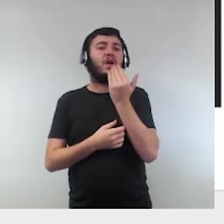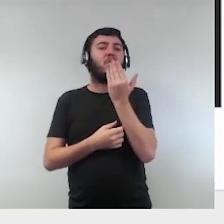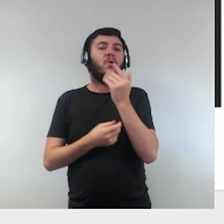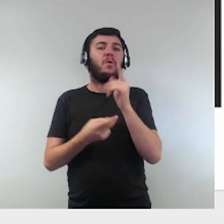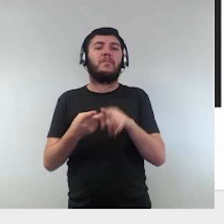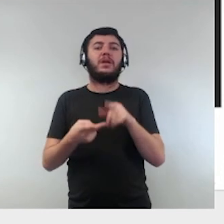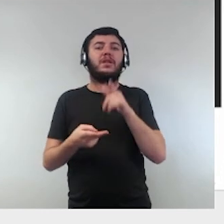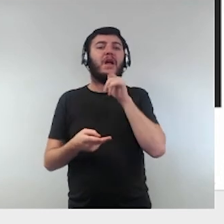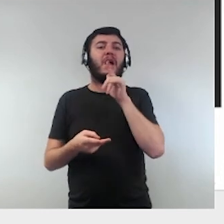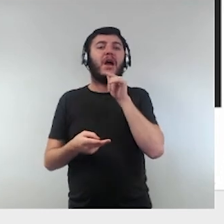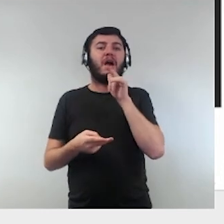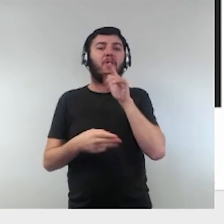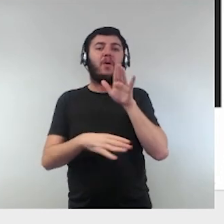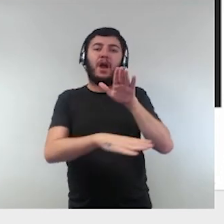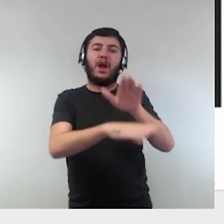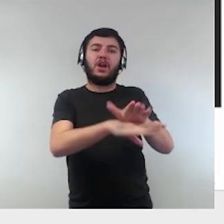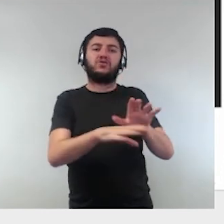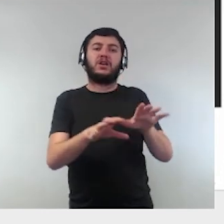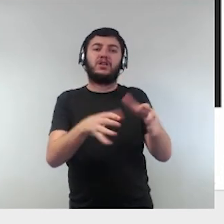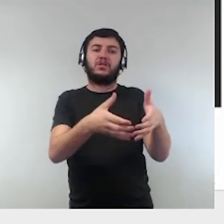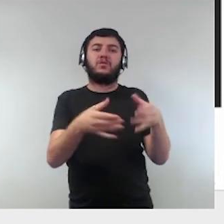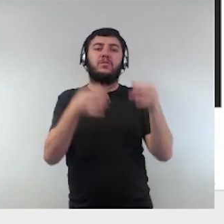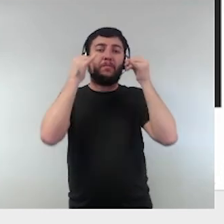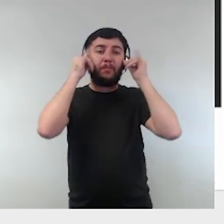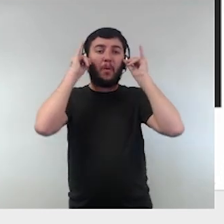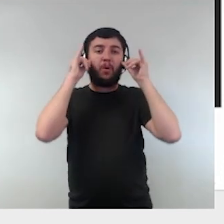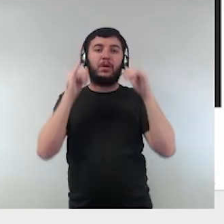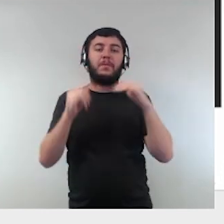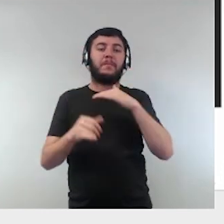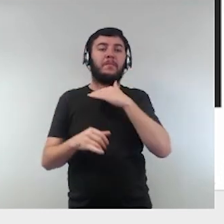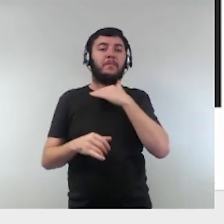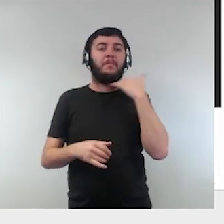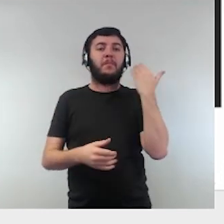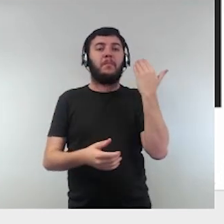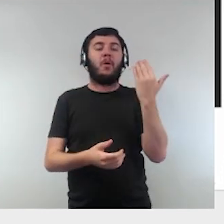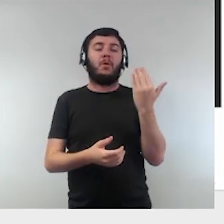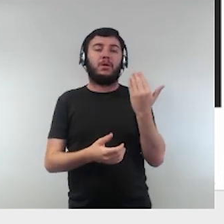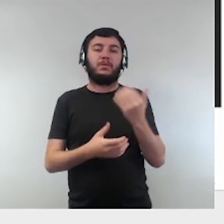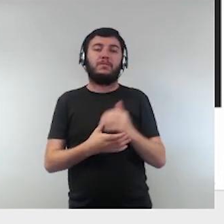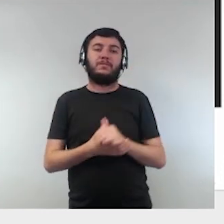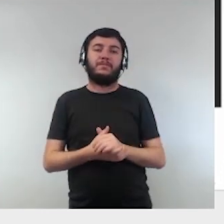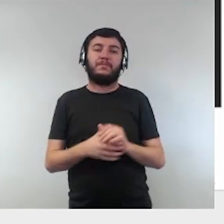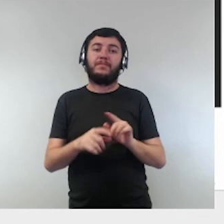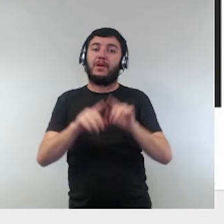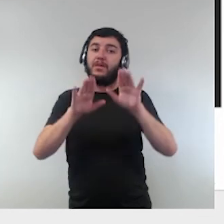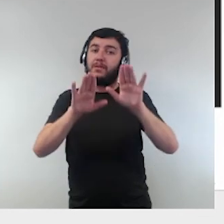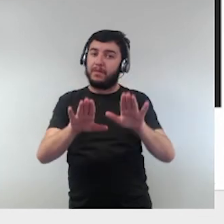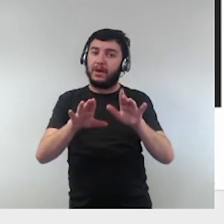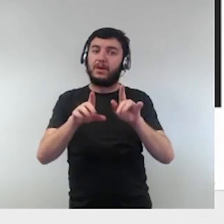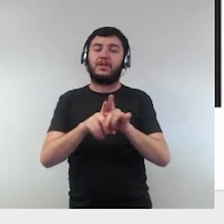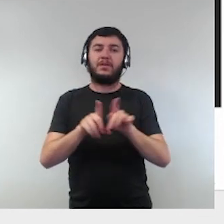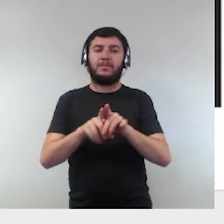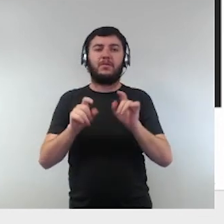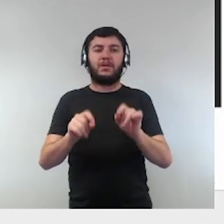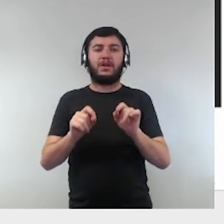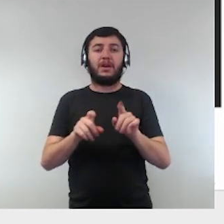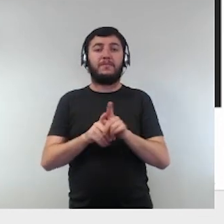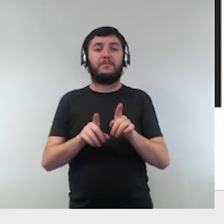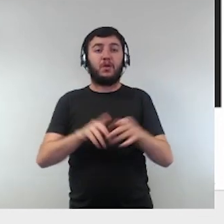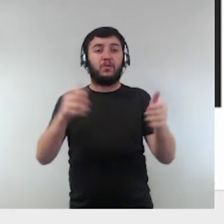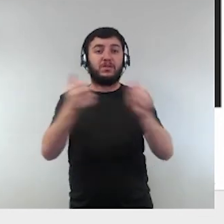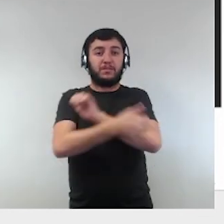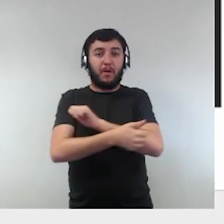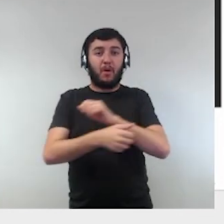para esse rebanho que morre. Enquanto que contra a vaquejada, que gera emprego, gera renda, faz parte de